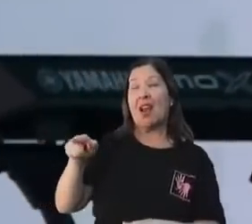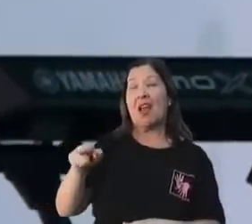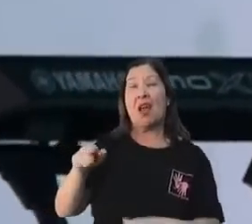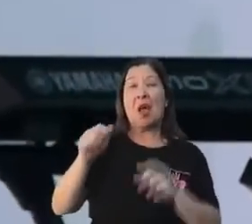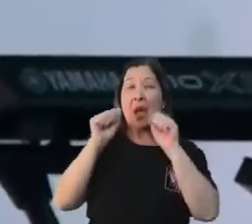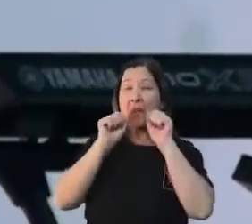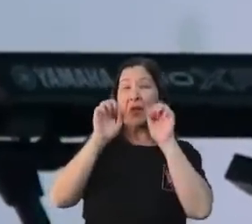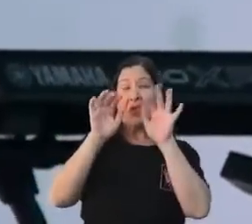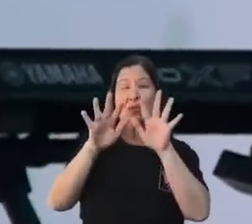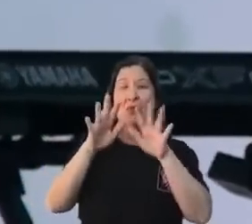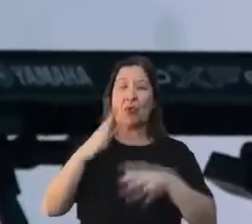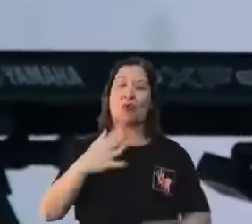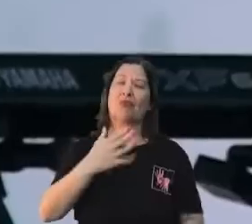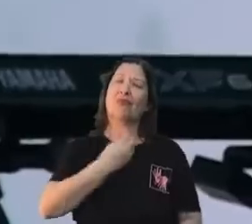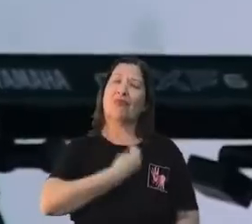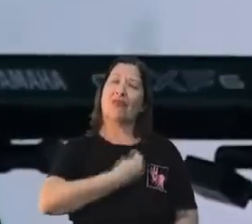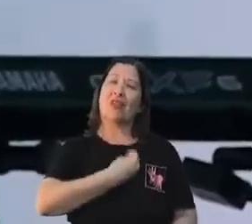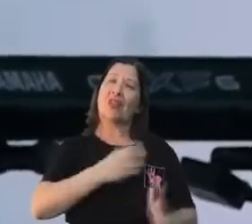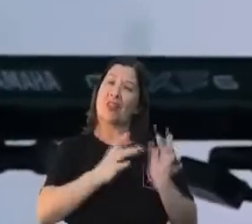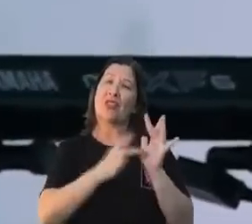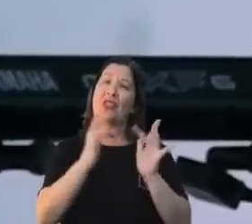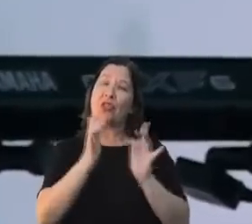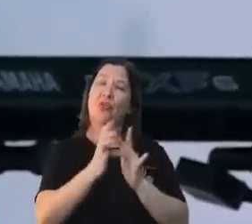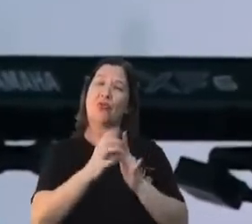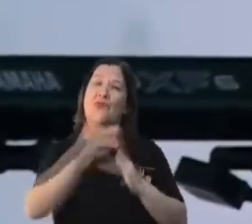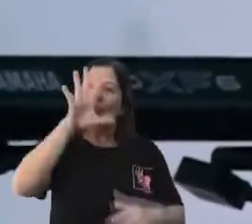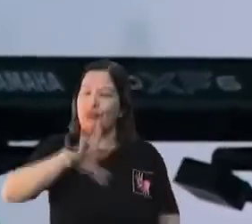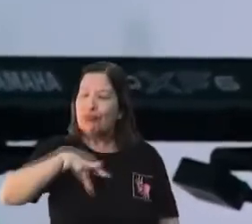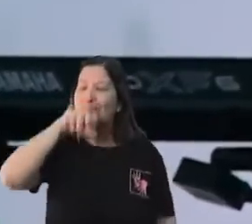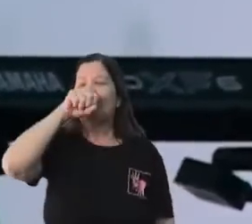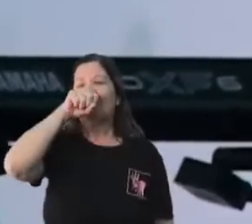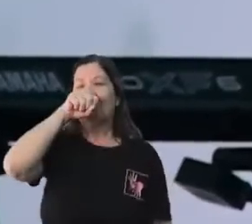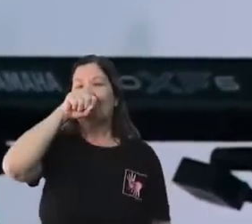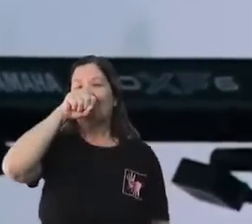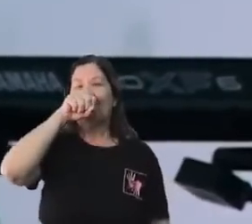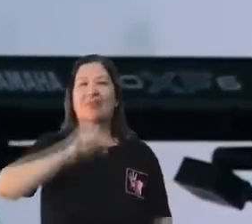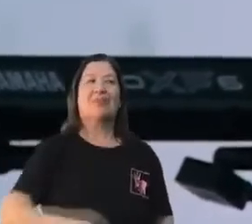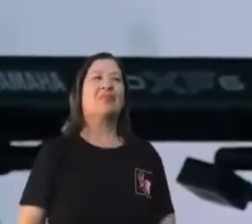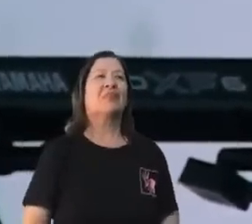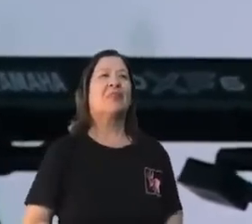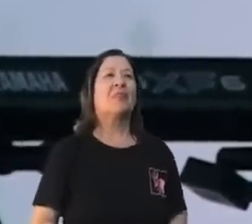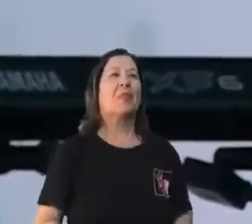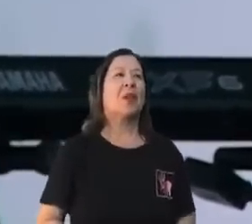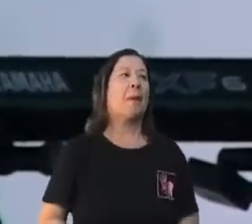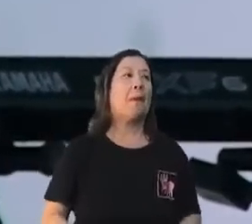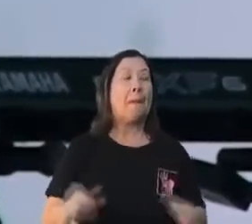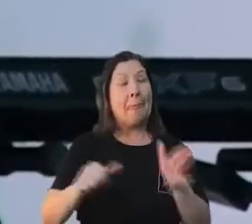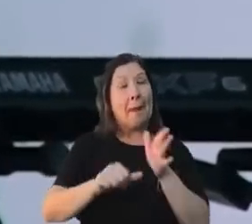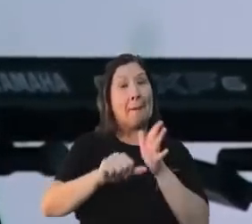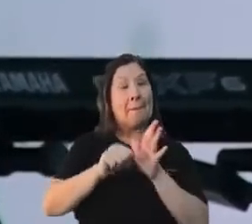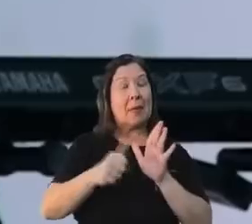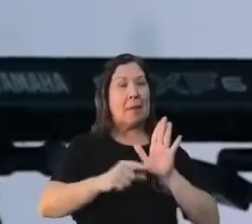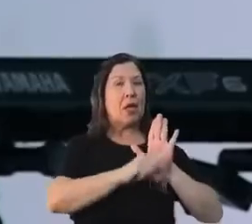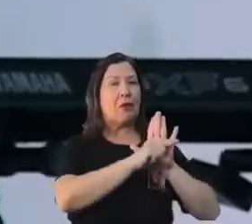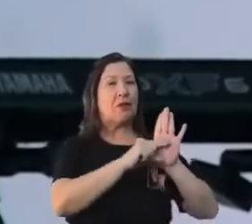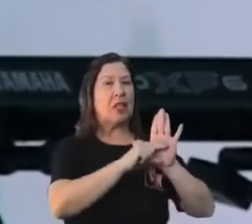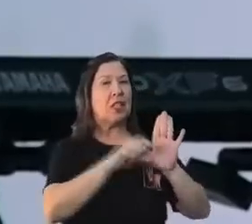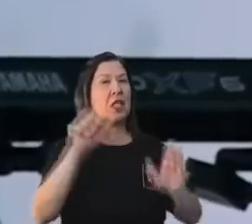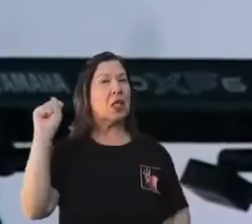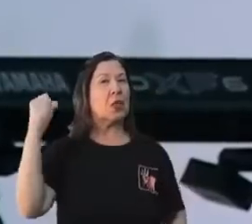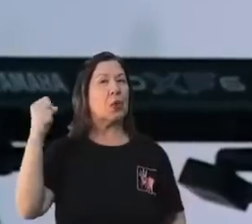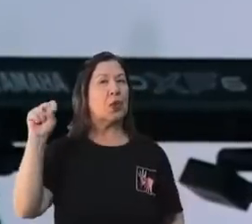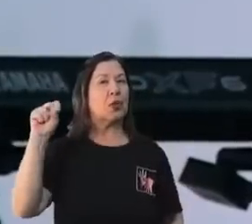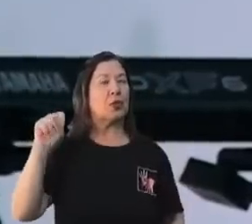nós observarmos algumas lições desse texto. Primeira, confira comigo, por gentileza, o versículo 8. Está escrito